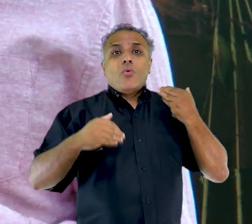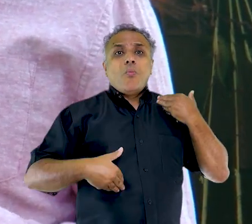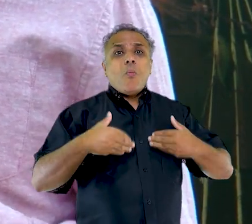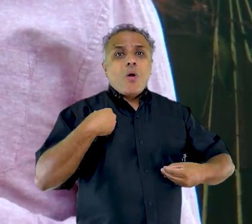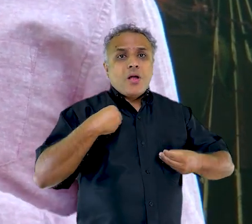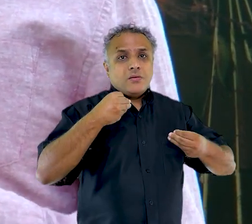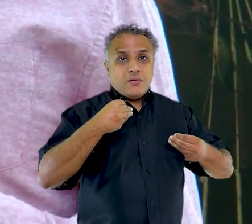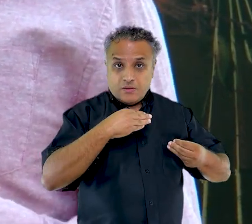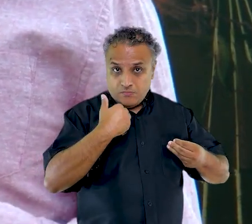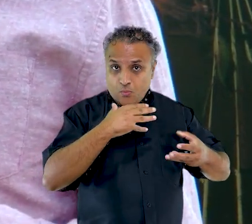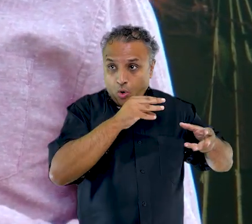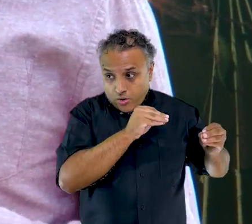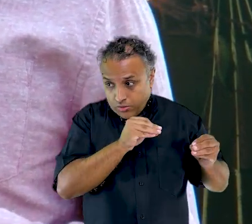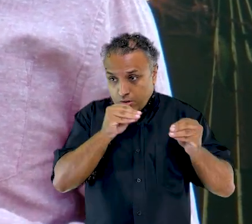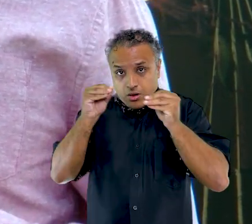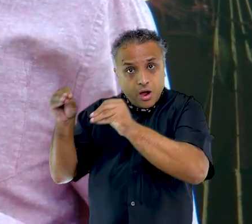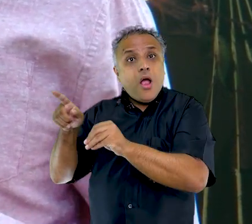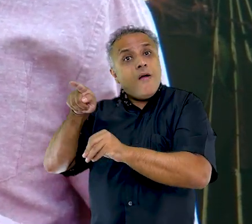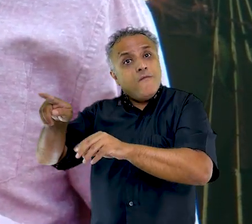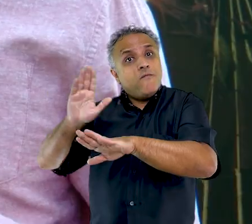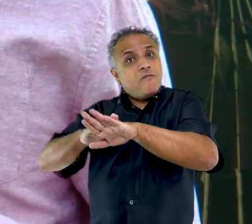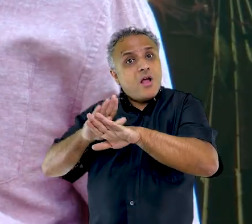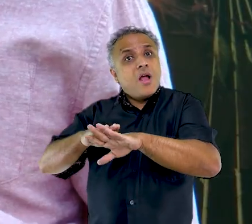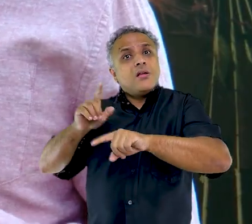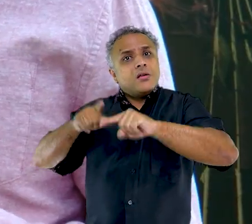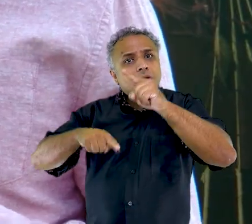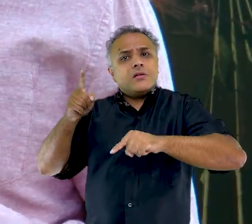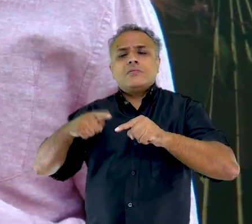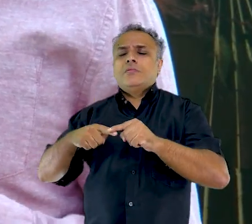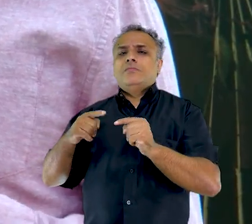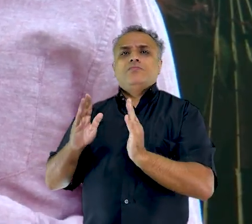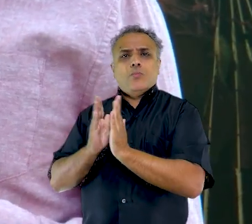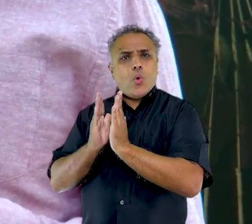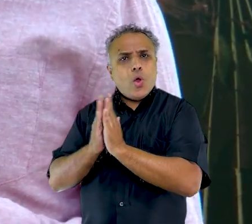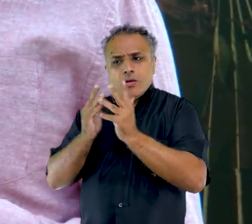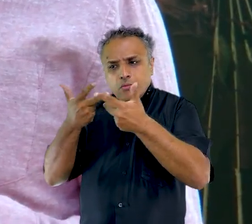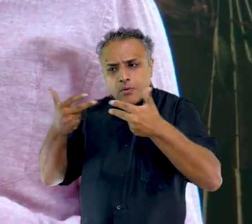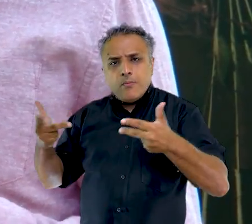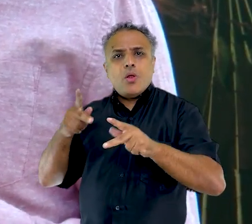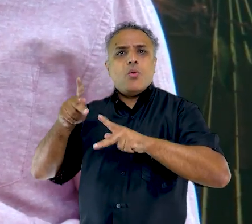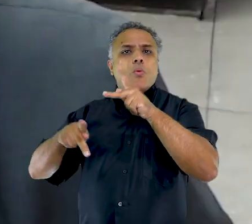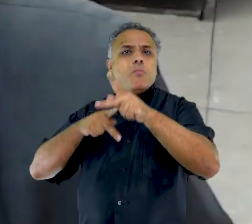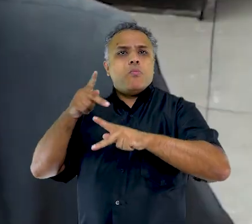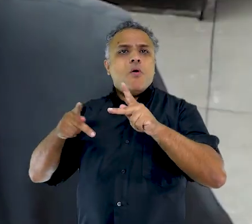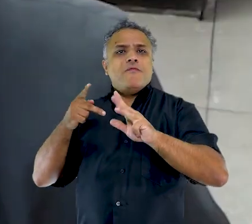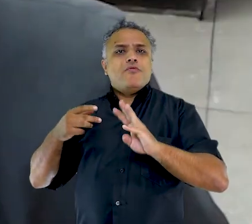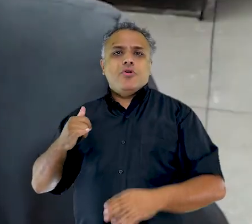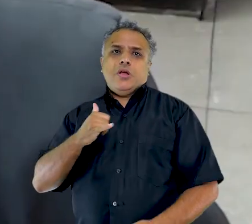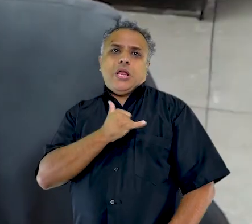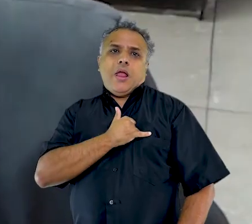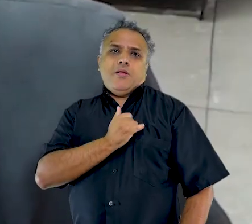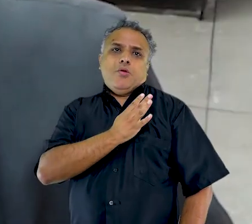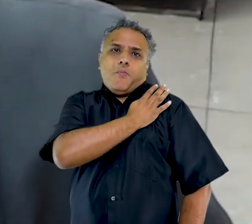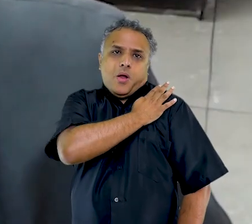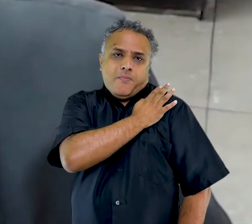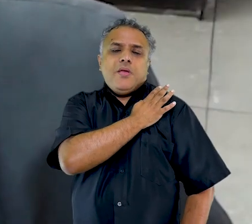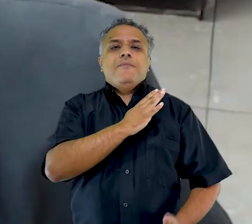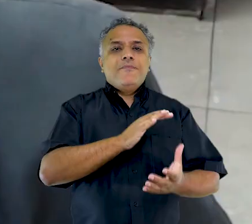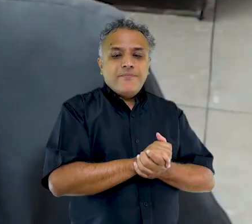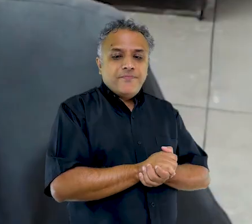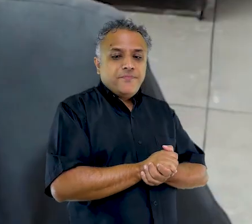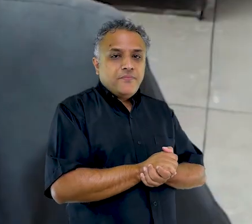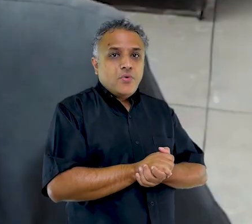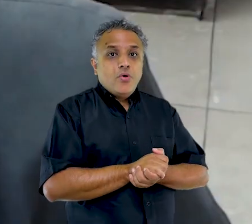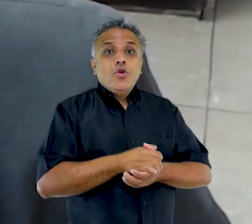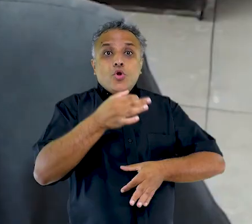restos mortais e possibilitando a realização dos rituais fúnebres pelo povo Yanomami. O juiz federal convocado João